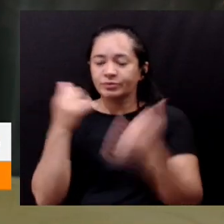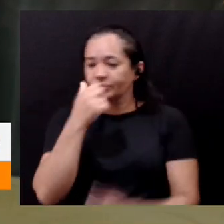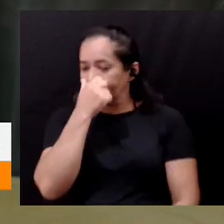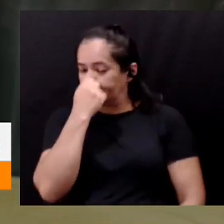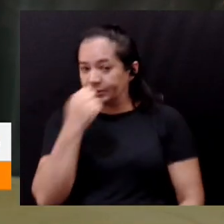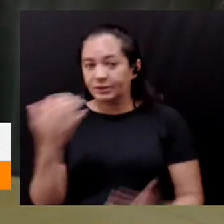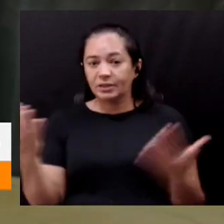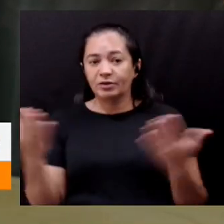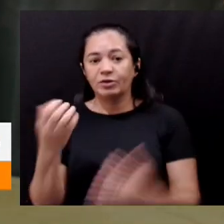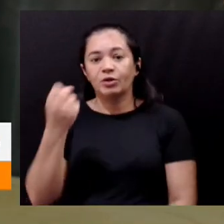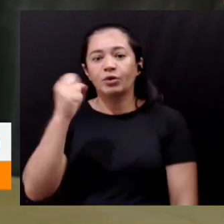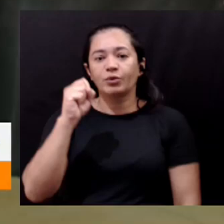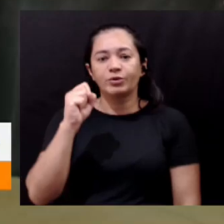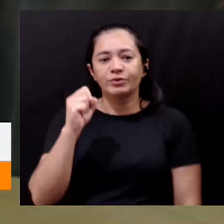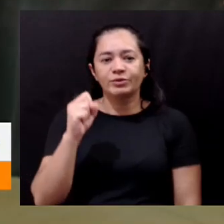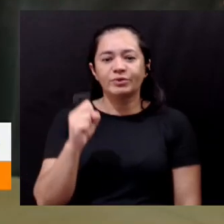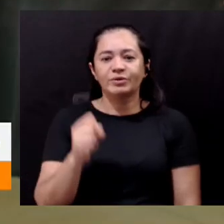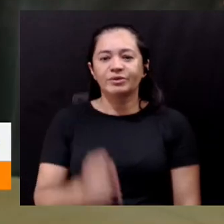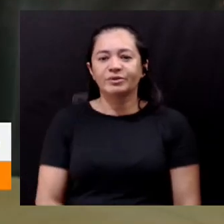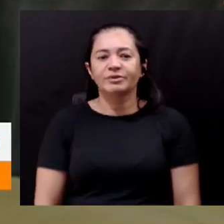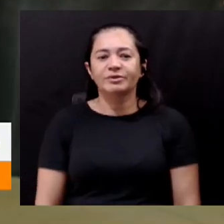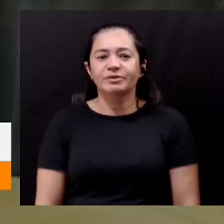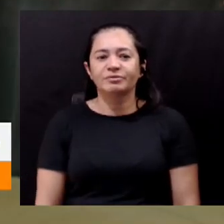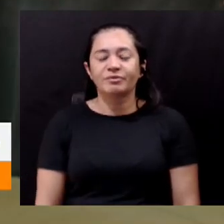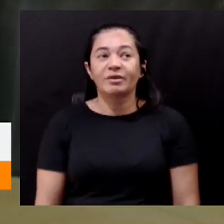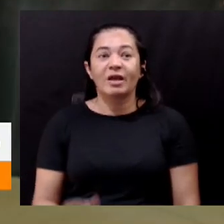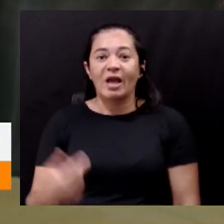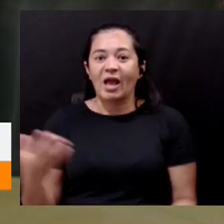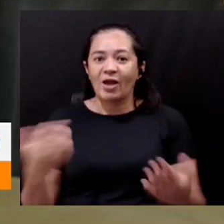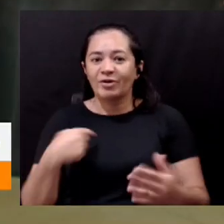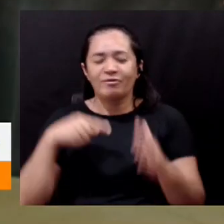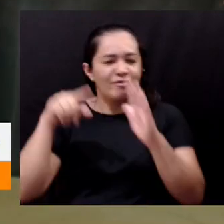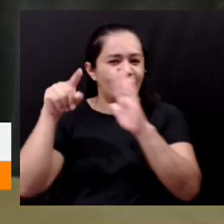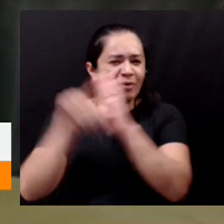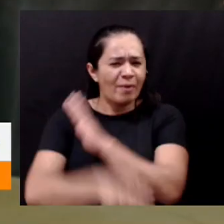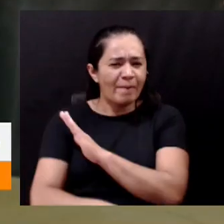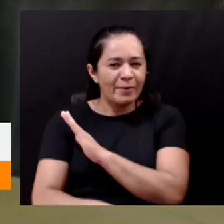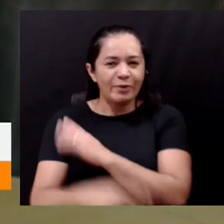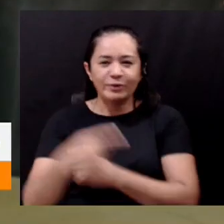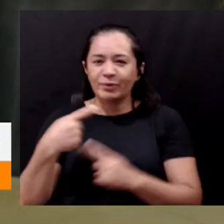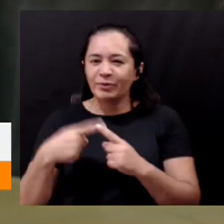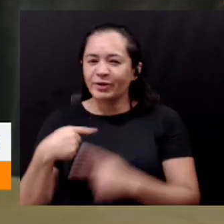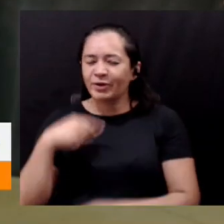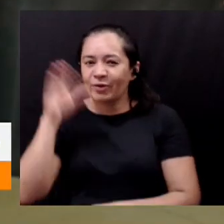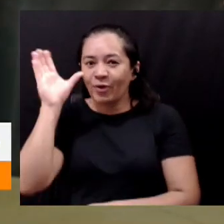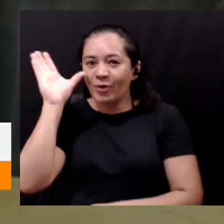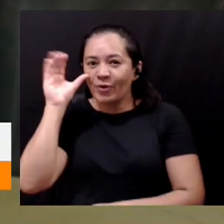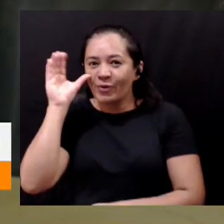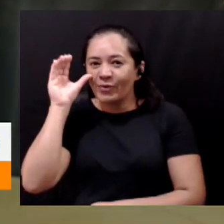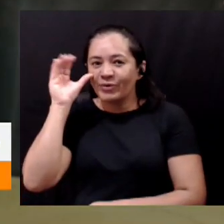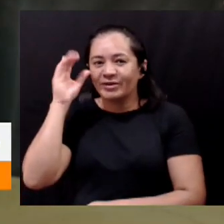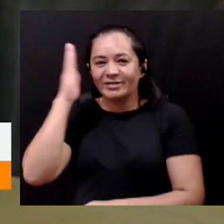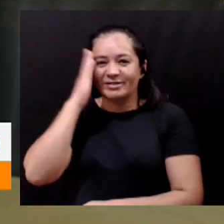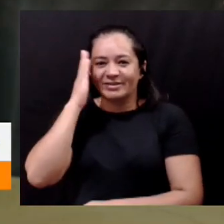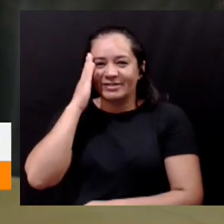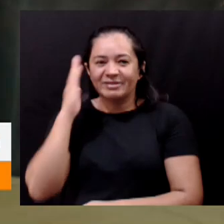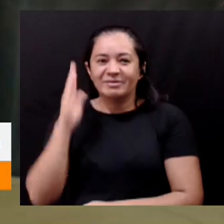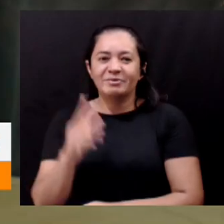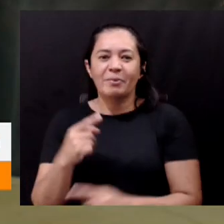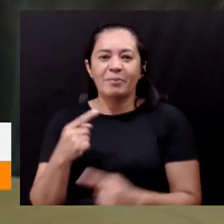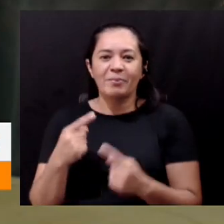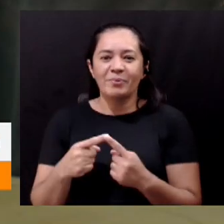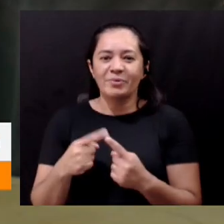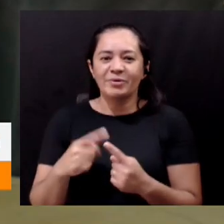8h39. Deixa eu fazer essa pergunta da internet, que eu estou curiosa para saber, e a produção já vai separando aí as outras perguntas que a gente tem